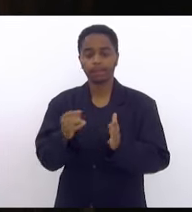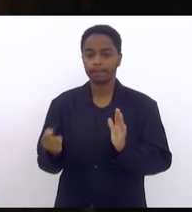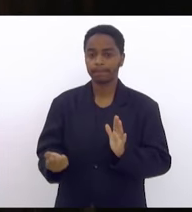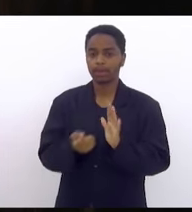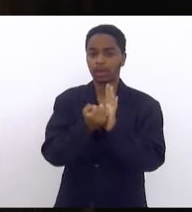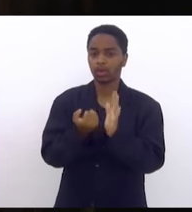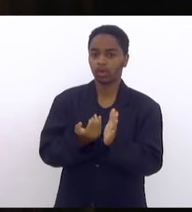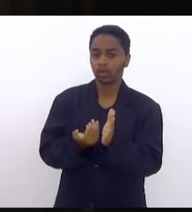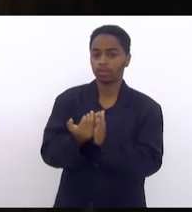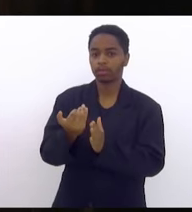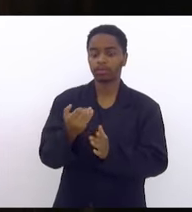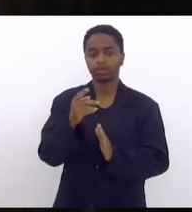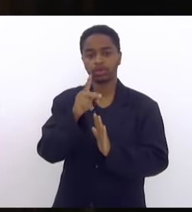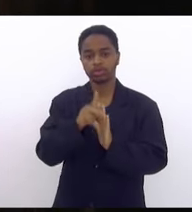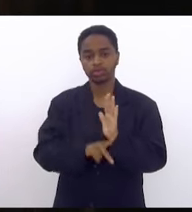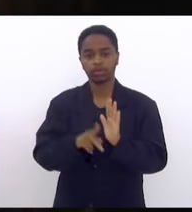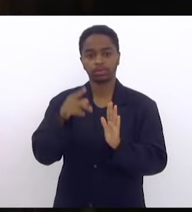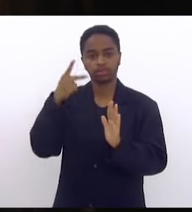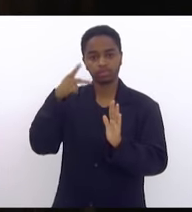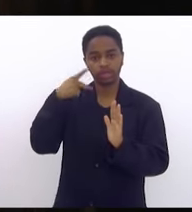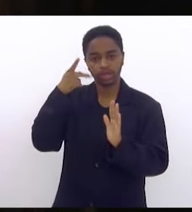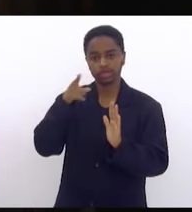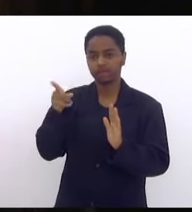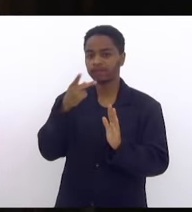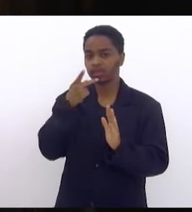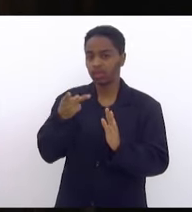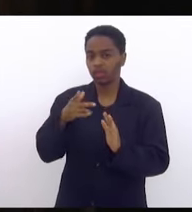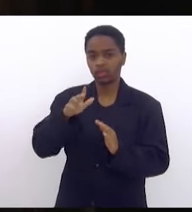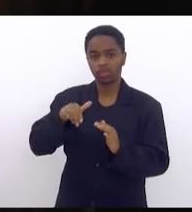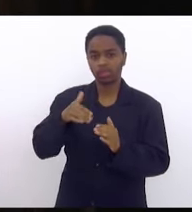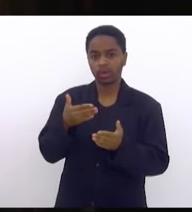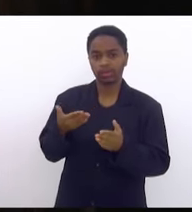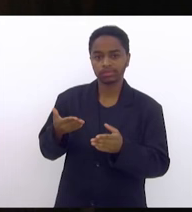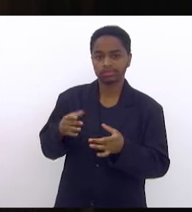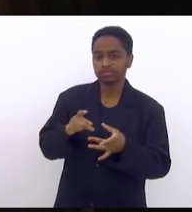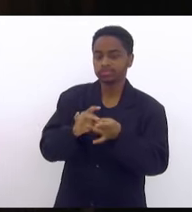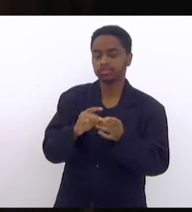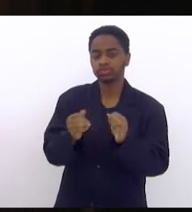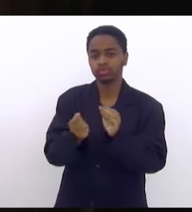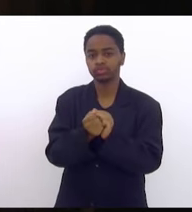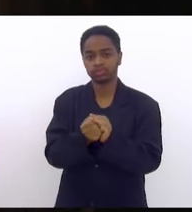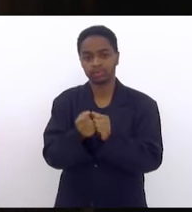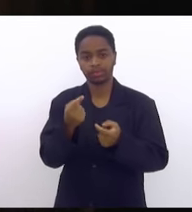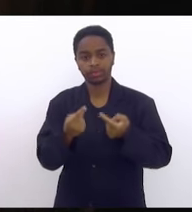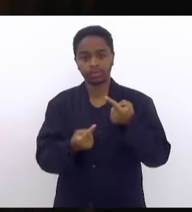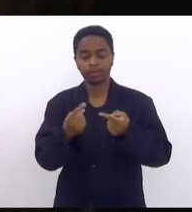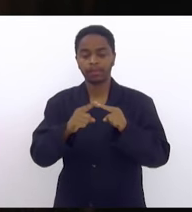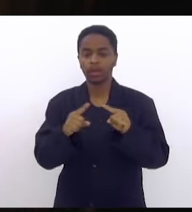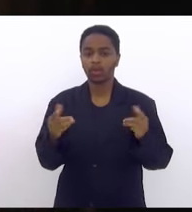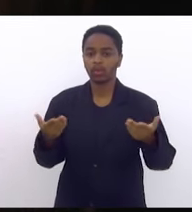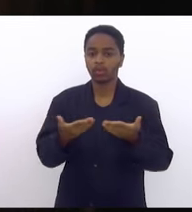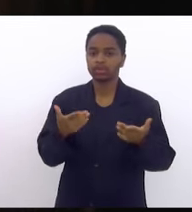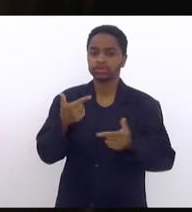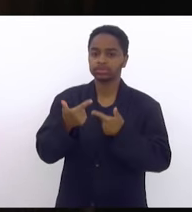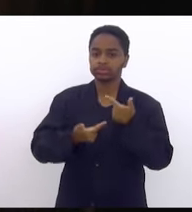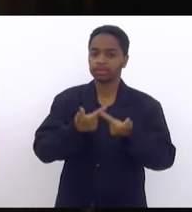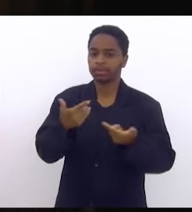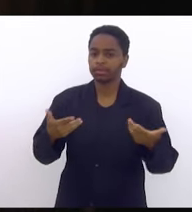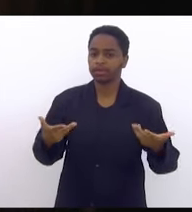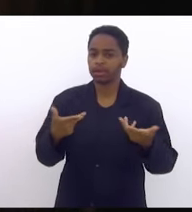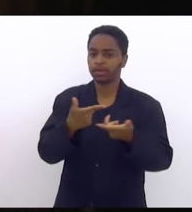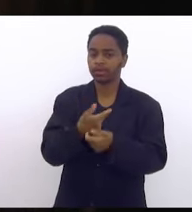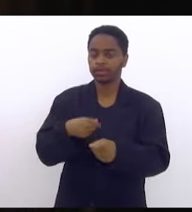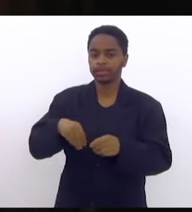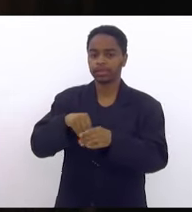projeto político, como ele mesmo falou, nunca se envolveu em política, e essa alavancada hoje fazendo um brilhante trabalho dentro do